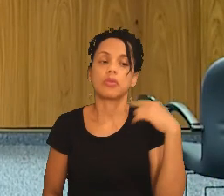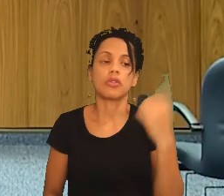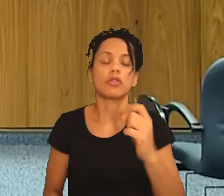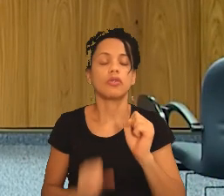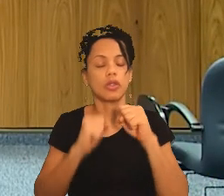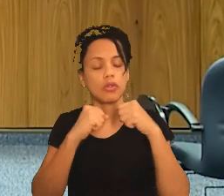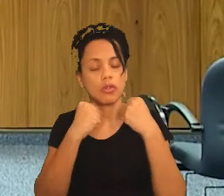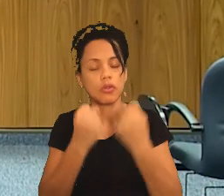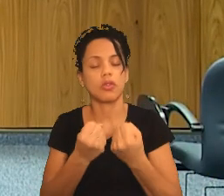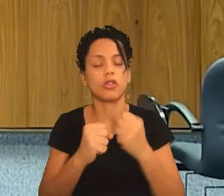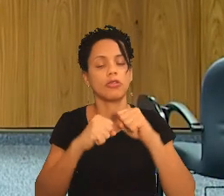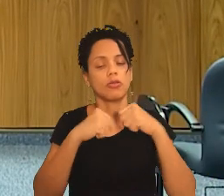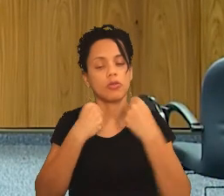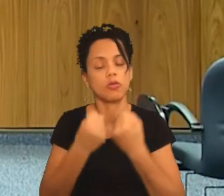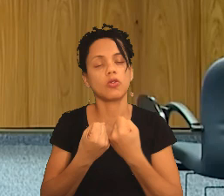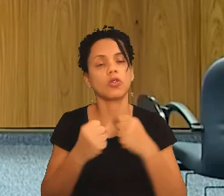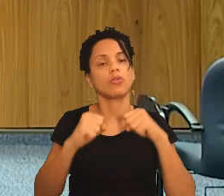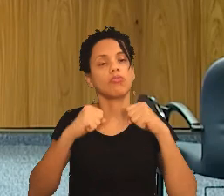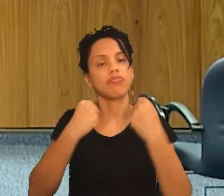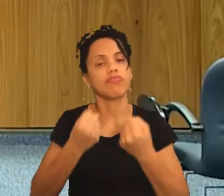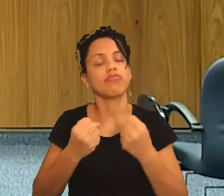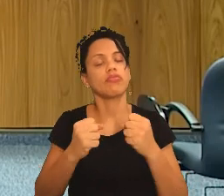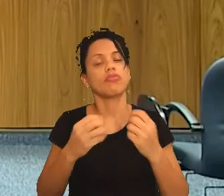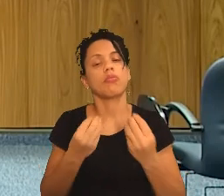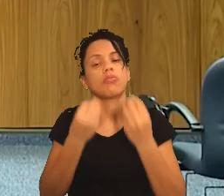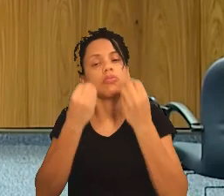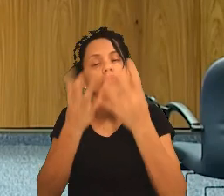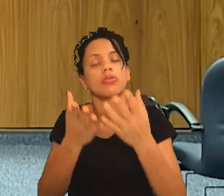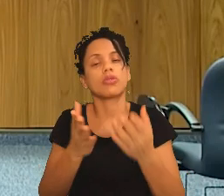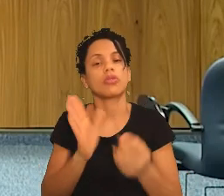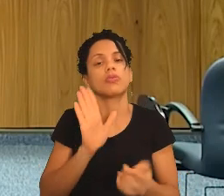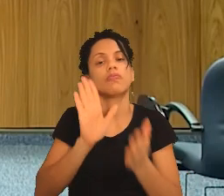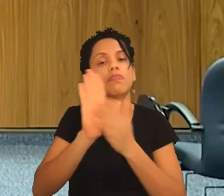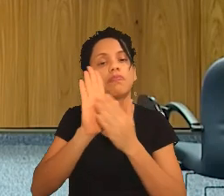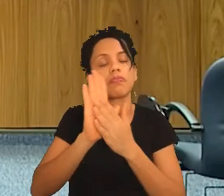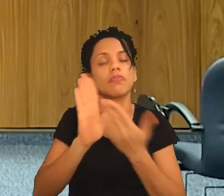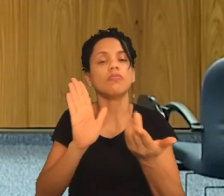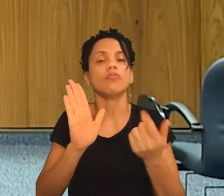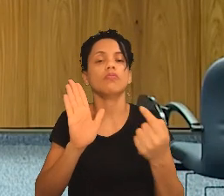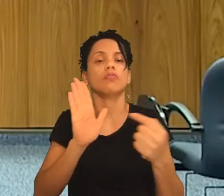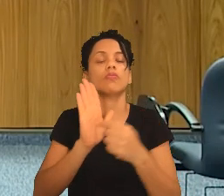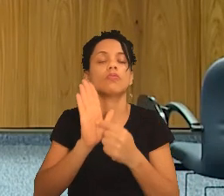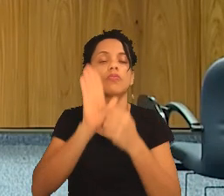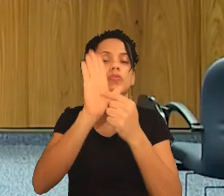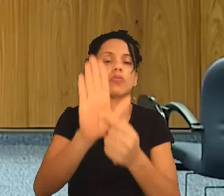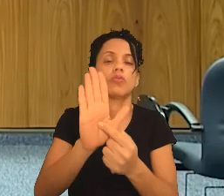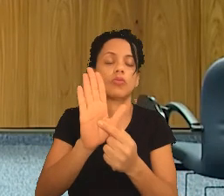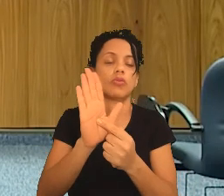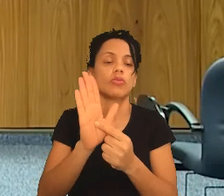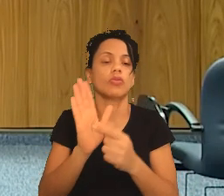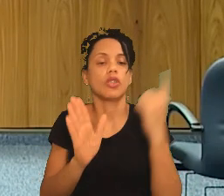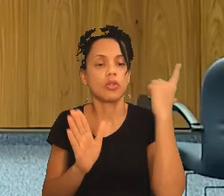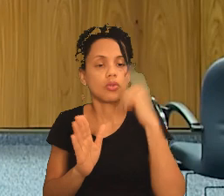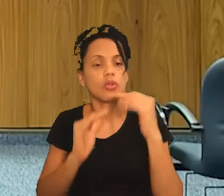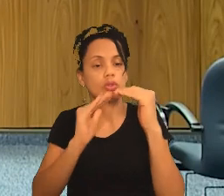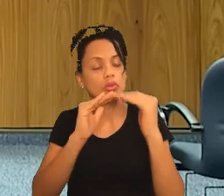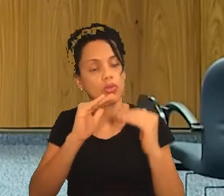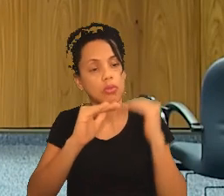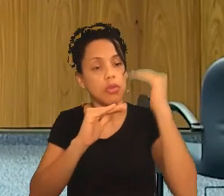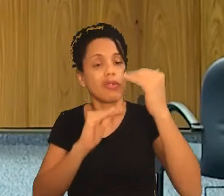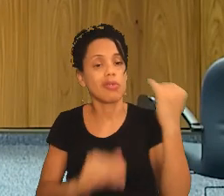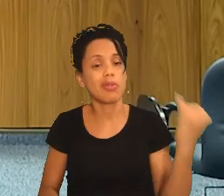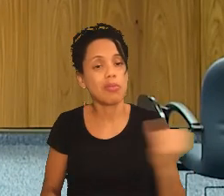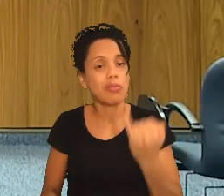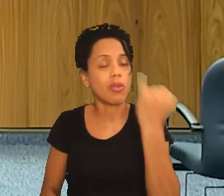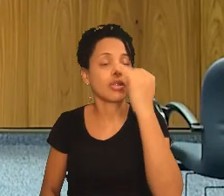quando a gente é dotado de muita boa vontade, né, e sabendo que é um processo difícil, que não é algo fácil, mas que a gente vai estar